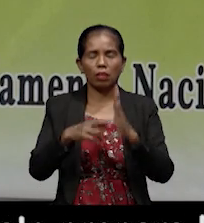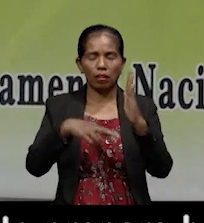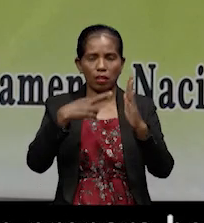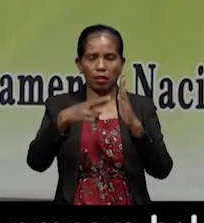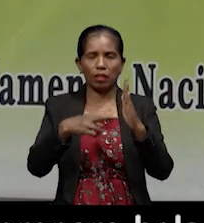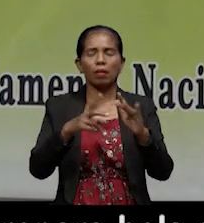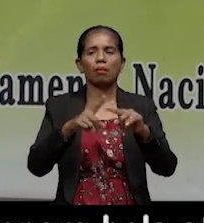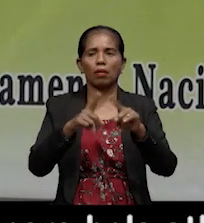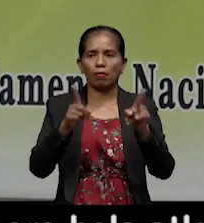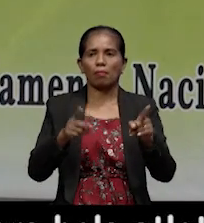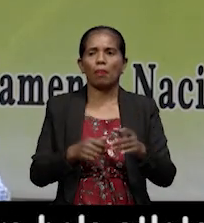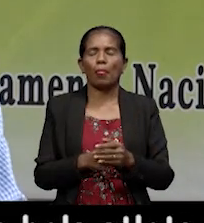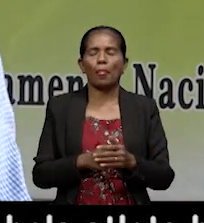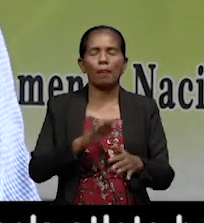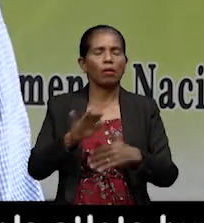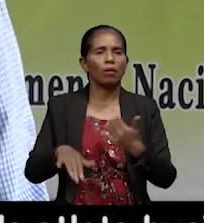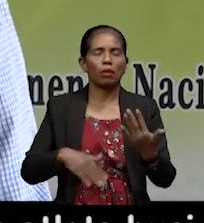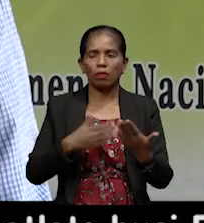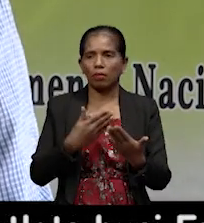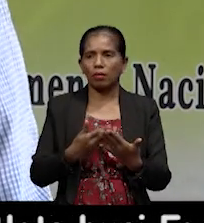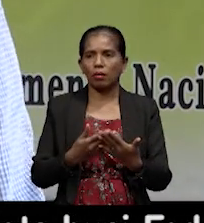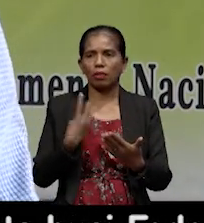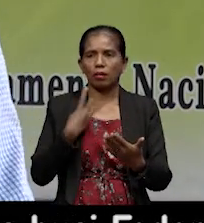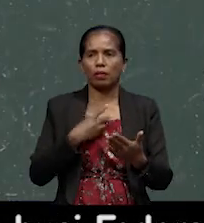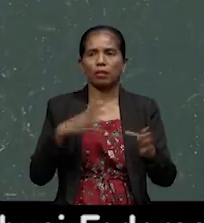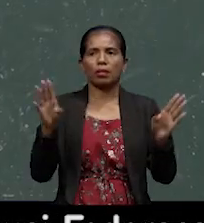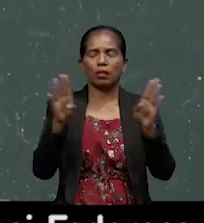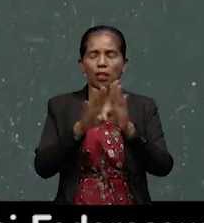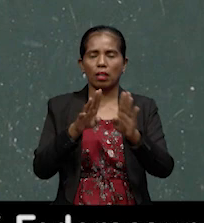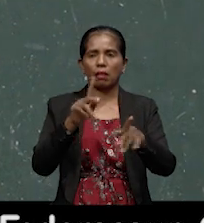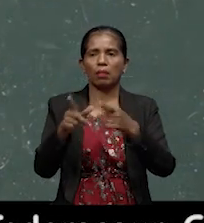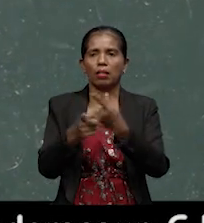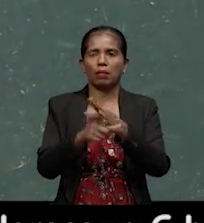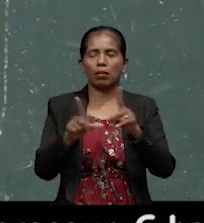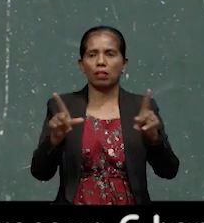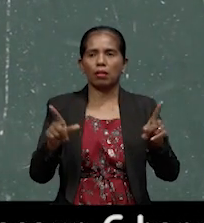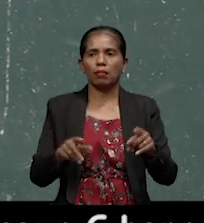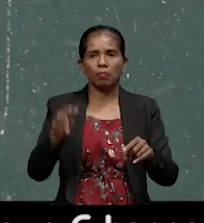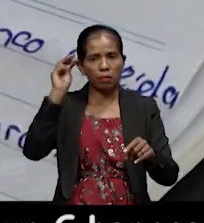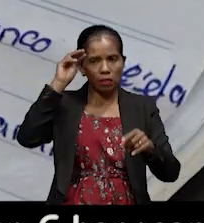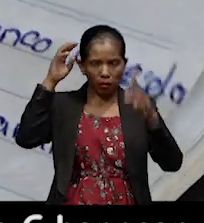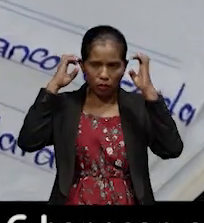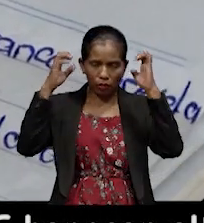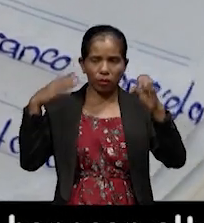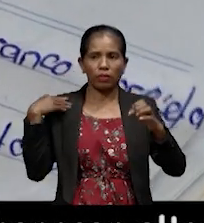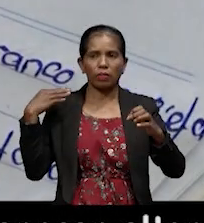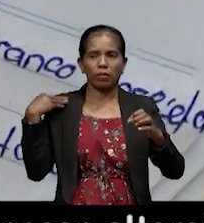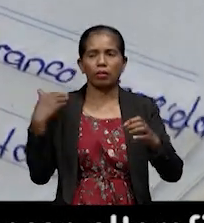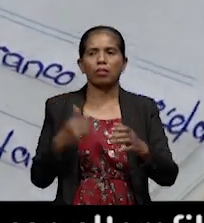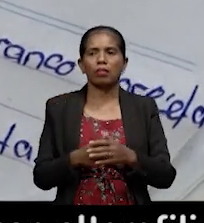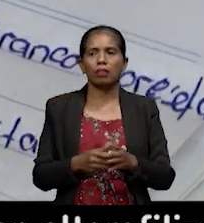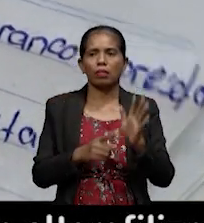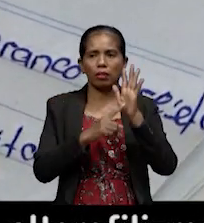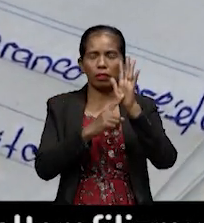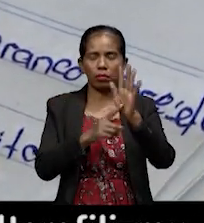bem, geralmente, o TTK nem está atacando a liberdade. Ministério da Educação, Juventude e Desporto foi circular,